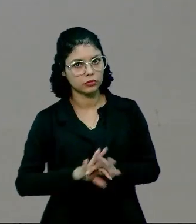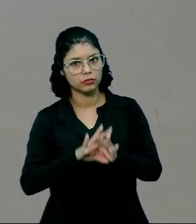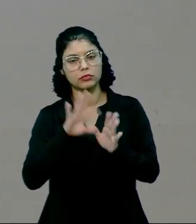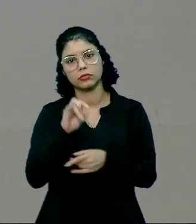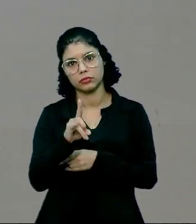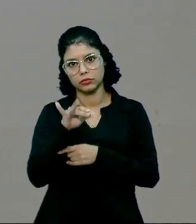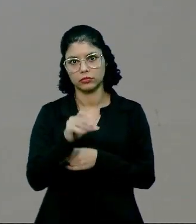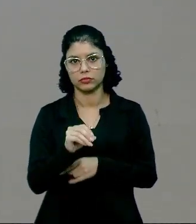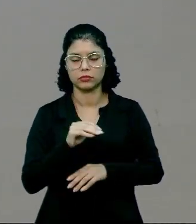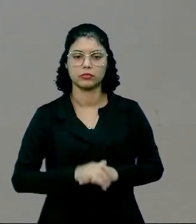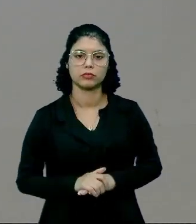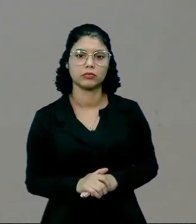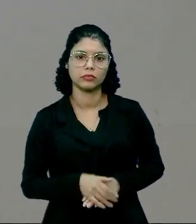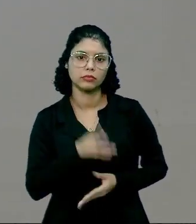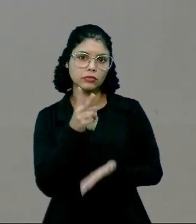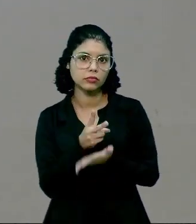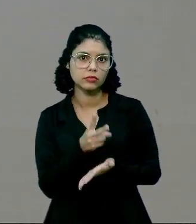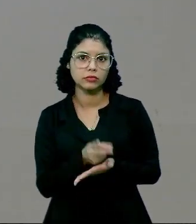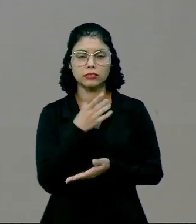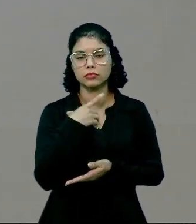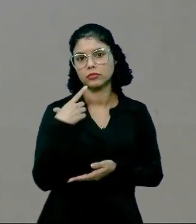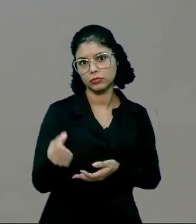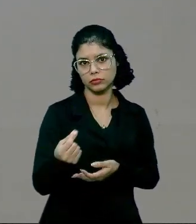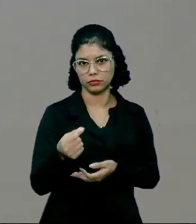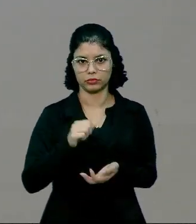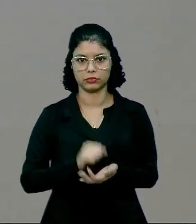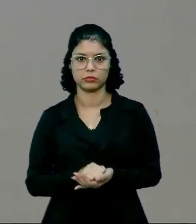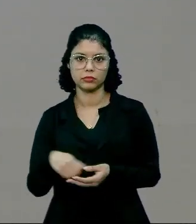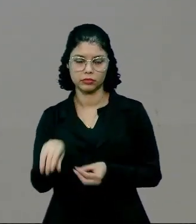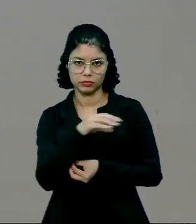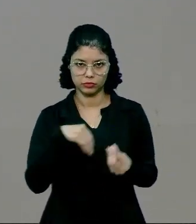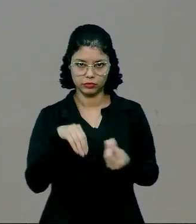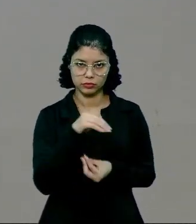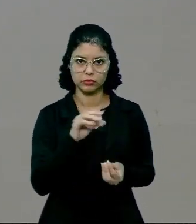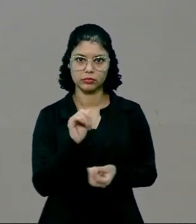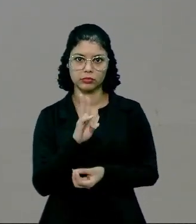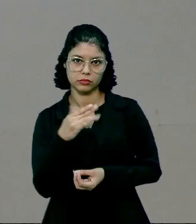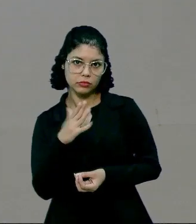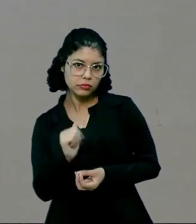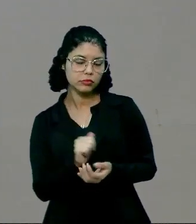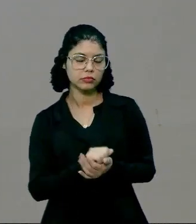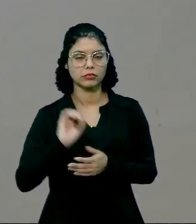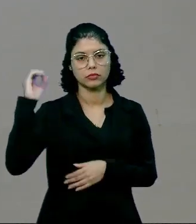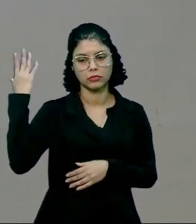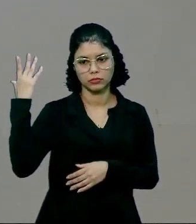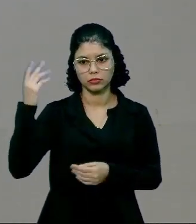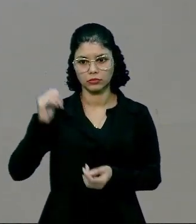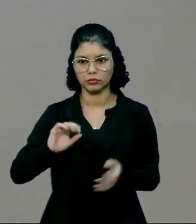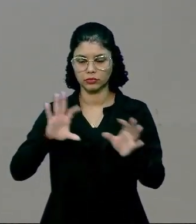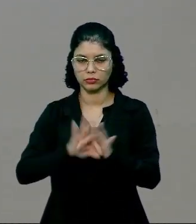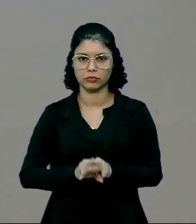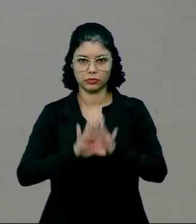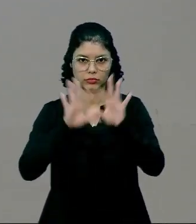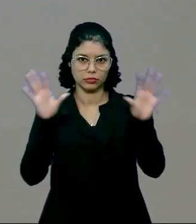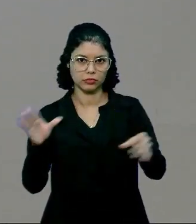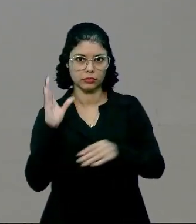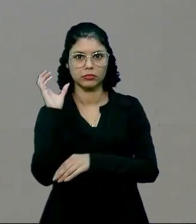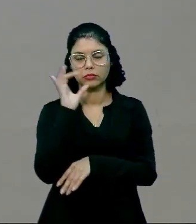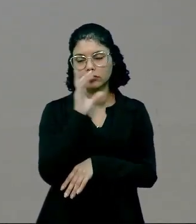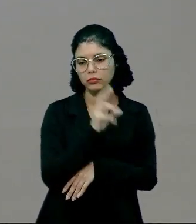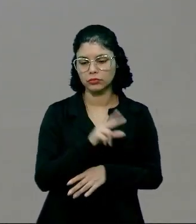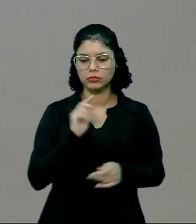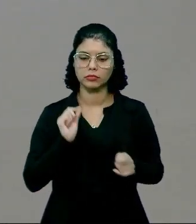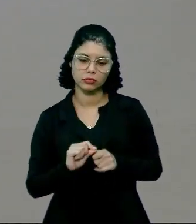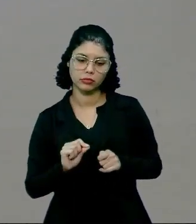endotérmica toda vez que eu tenho esse calor saindo da reação a reação está acontecendo liberando o calor para